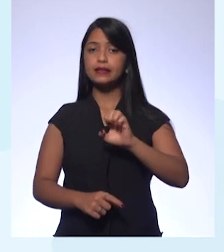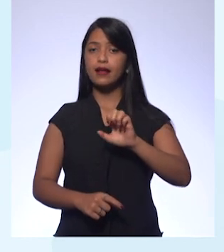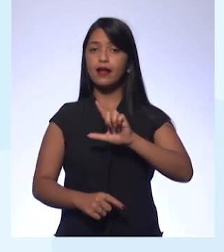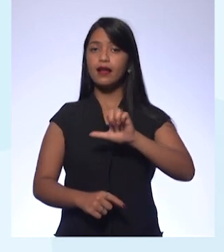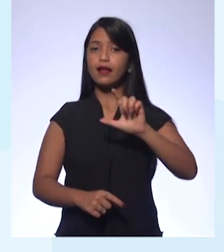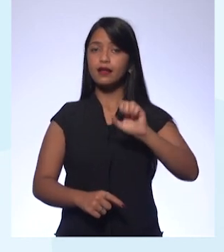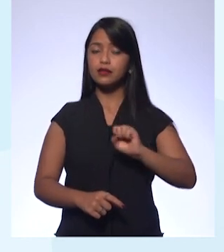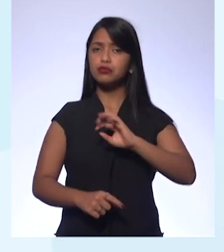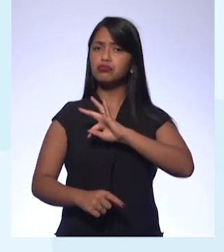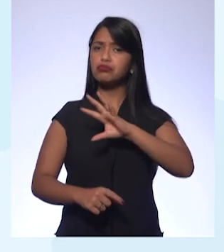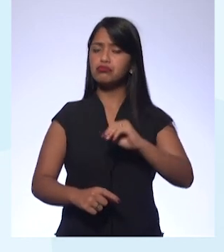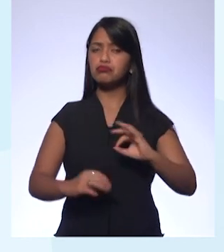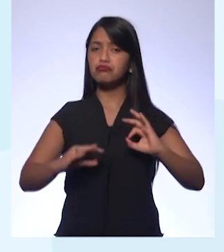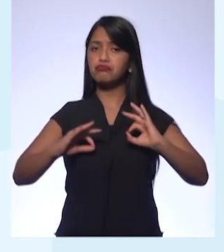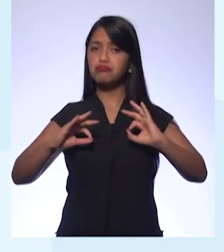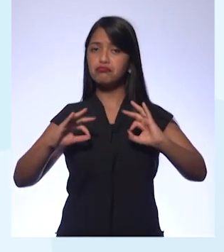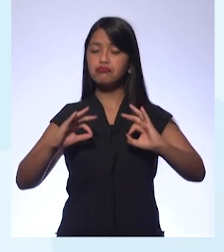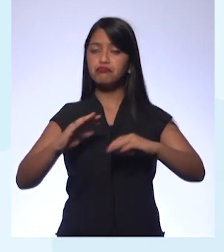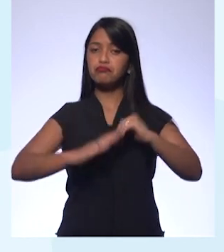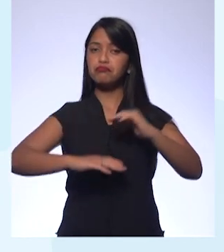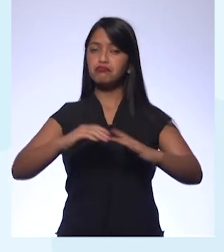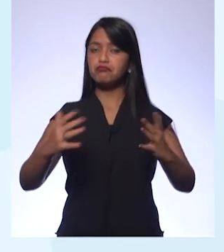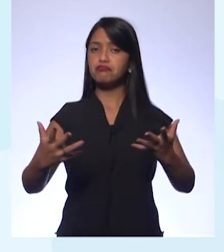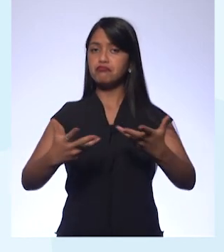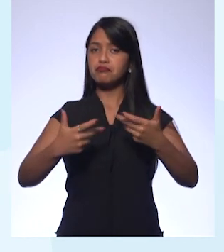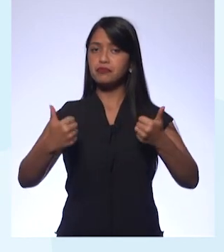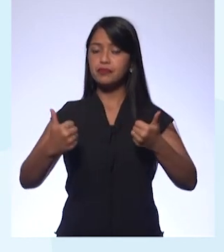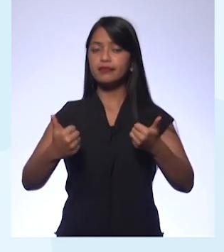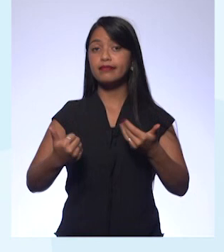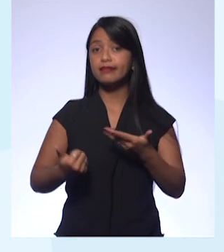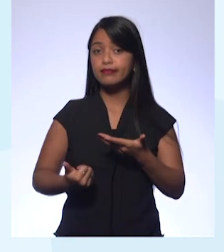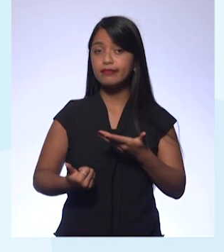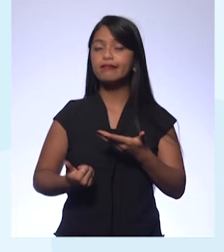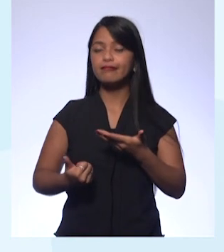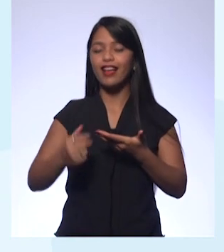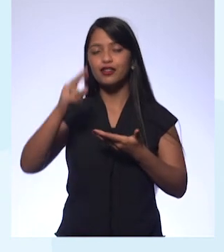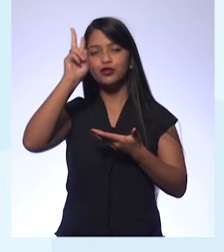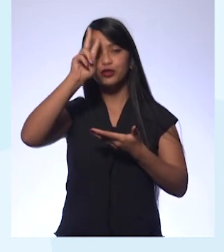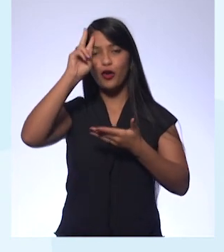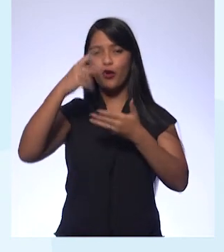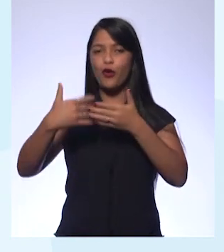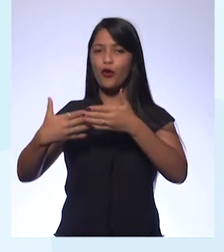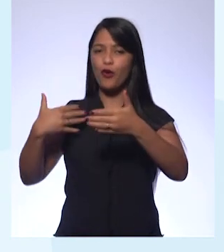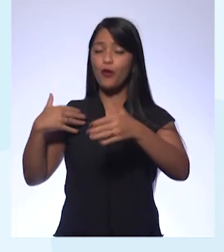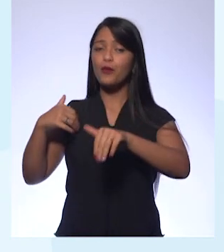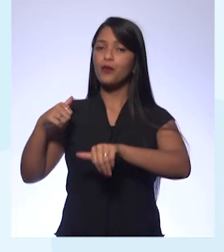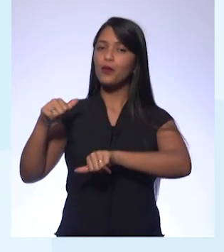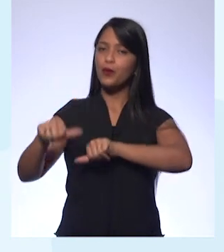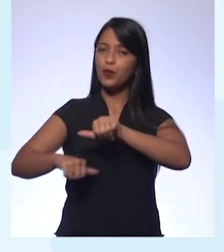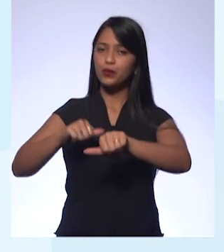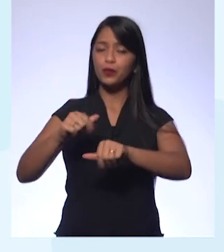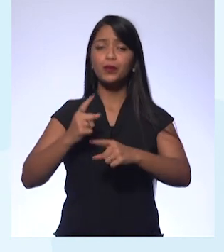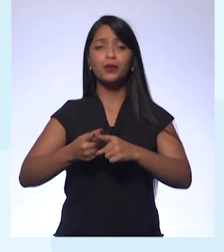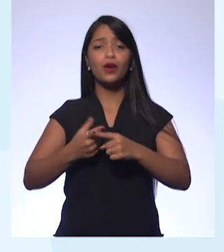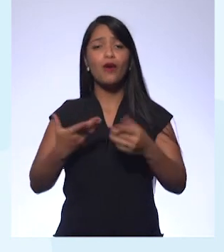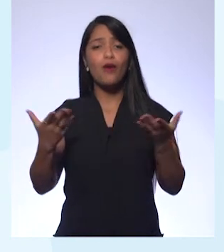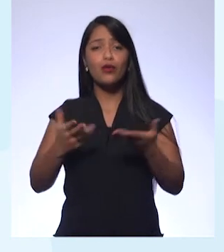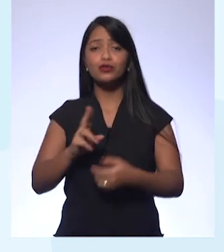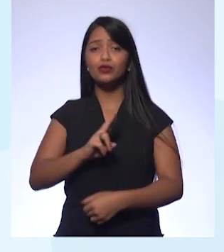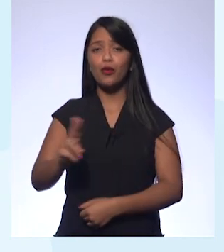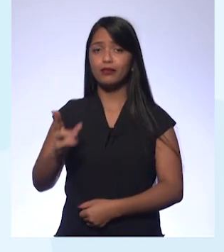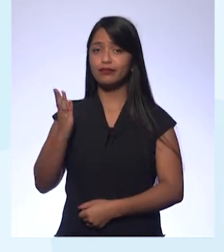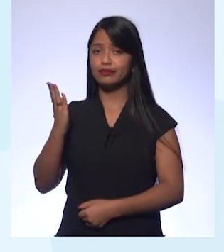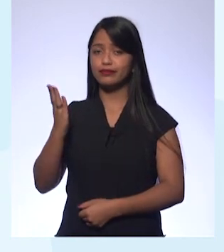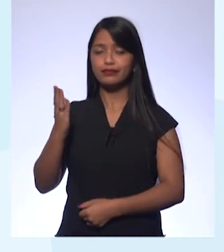Então, uma variação histórica, porque a gente não usa mais a mademoiselle, né, Andréia? Mademoiselle. A gente não fala assim, pelo menos não aqui no